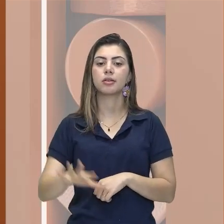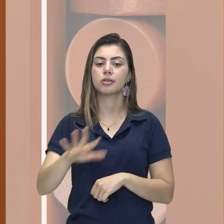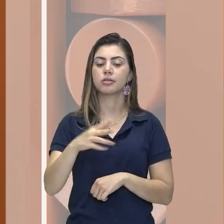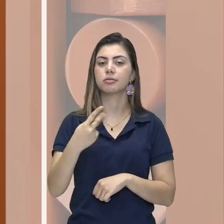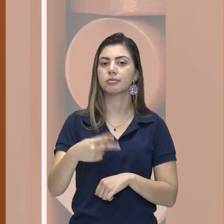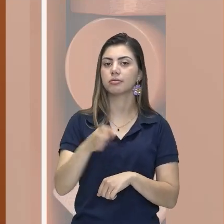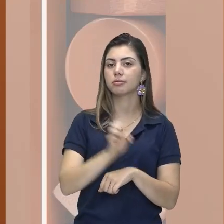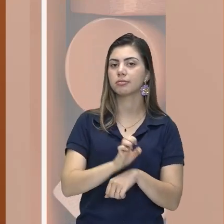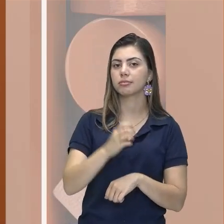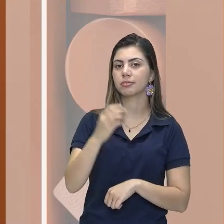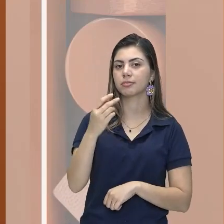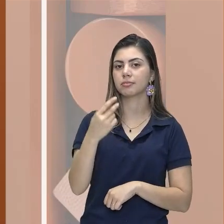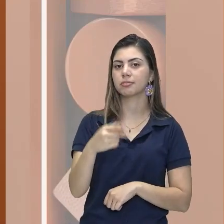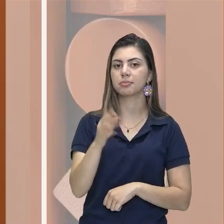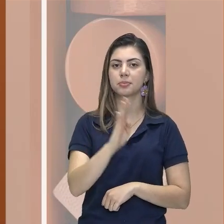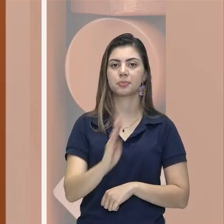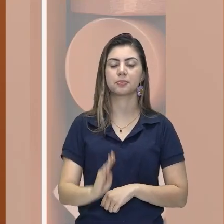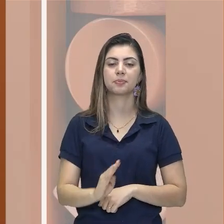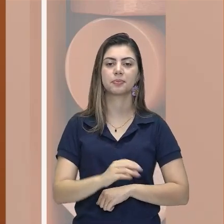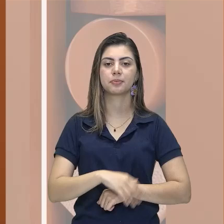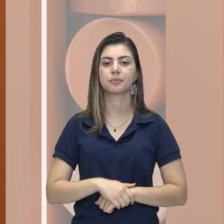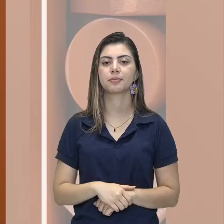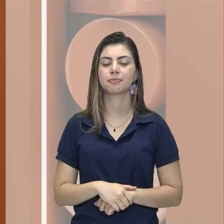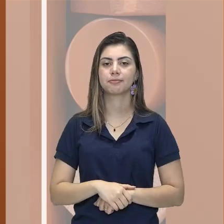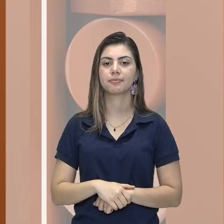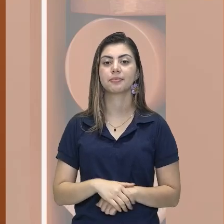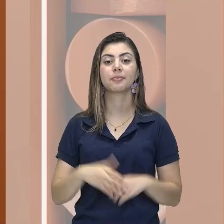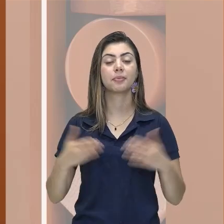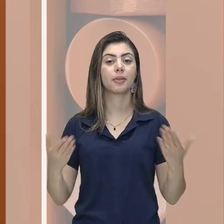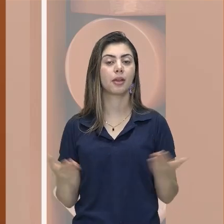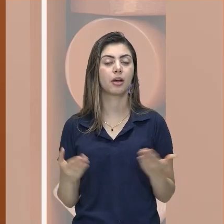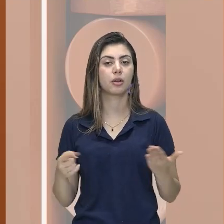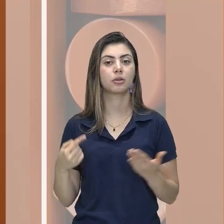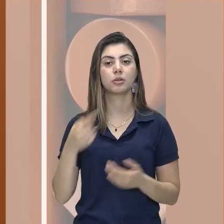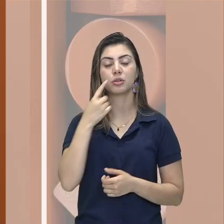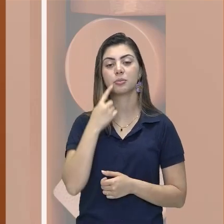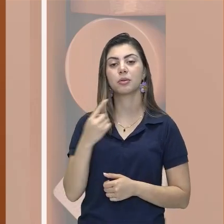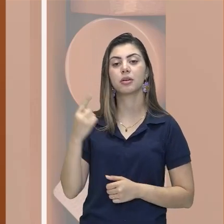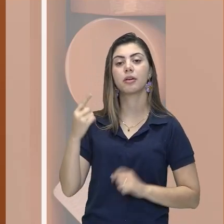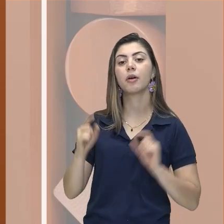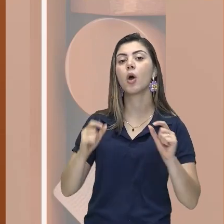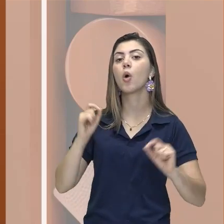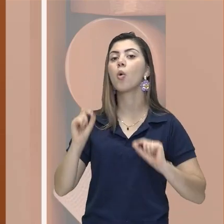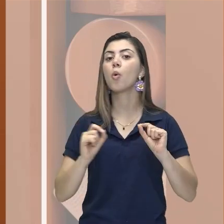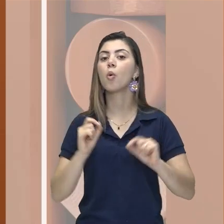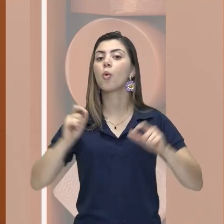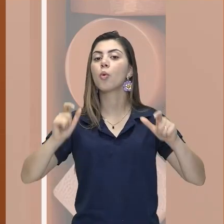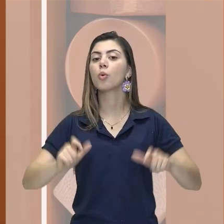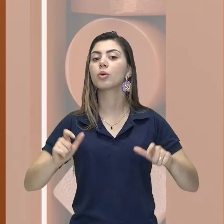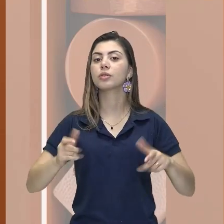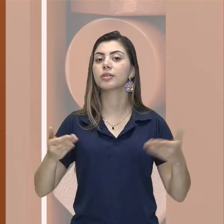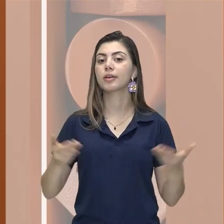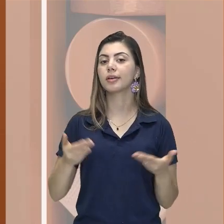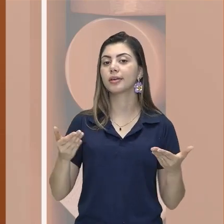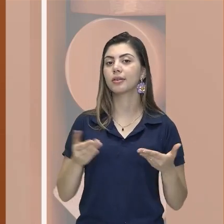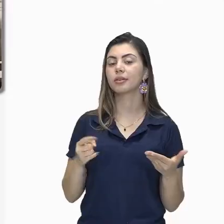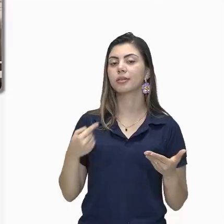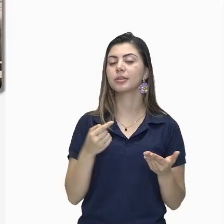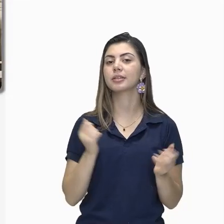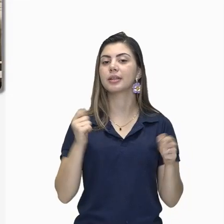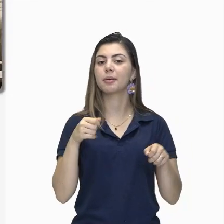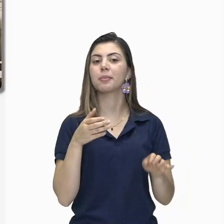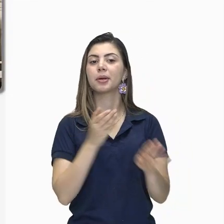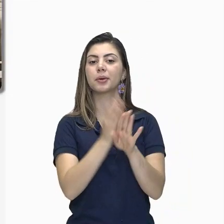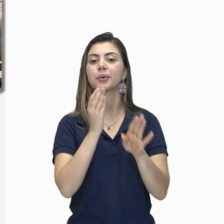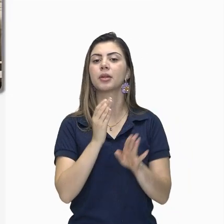brasileiros. Então, acompanhem comigo, onde a gente pode verificar aí na nossa primeira cartela, a gente pode